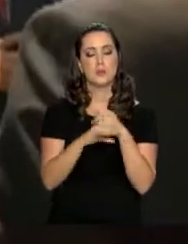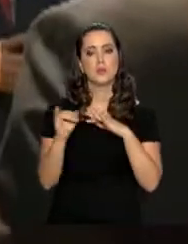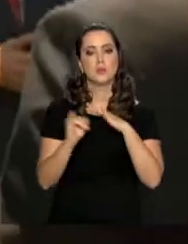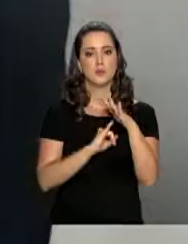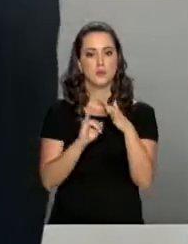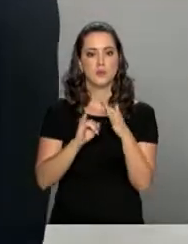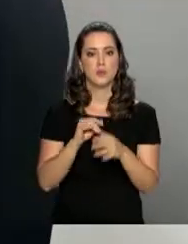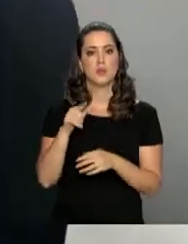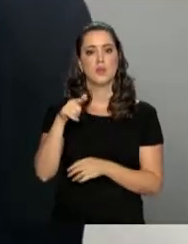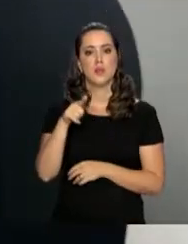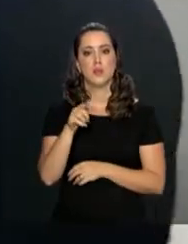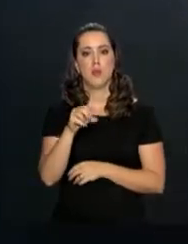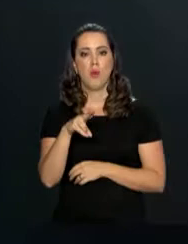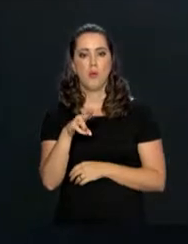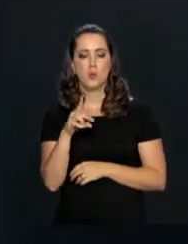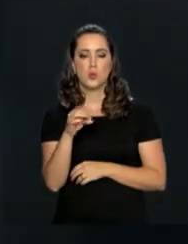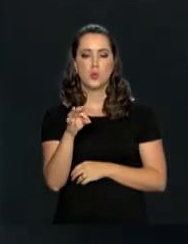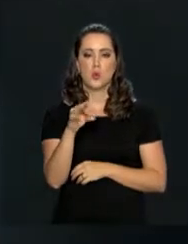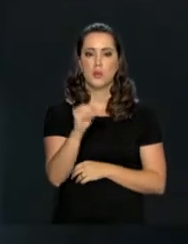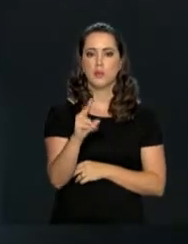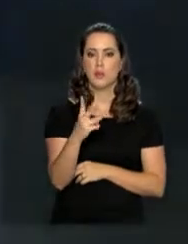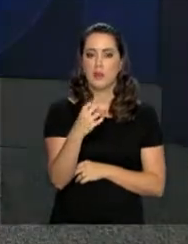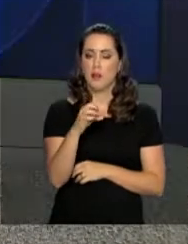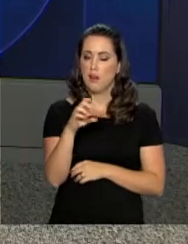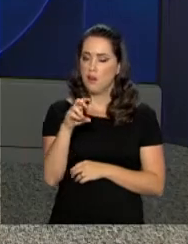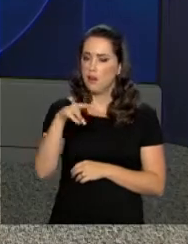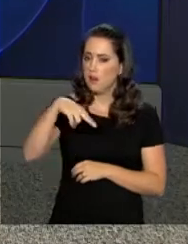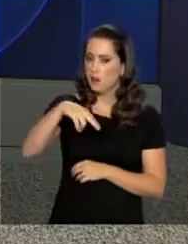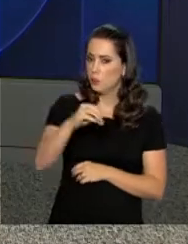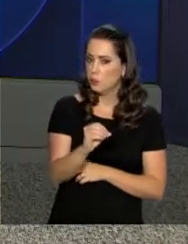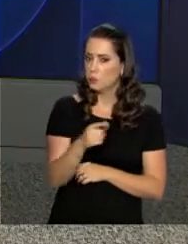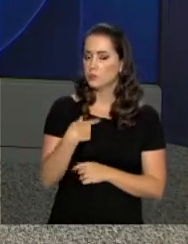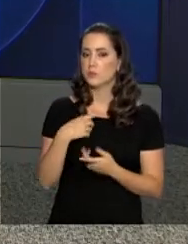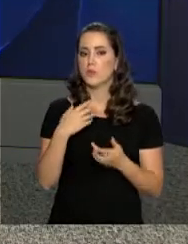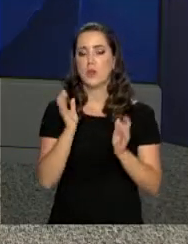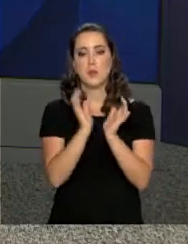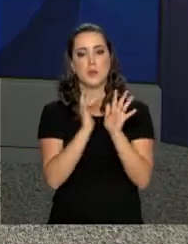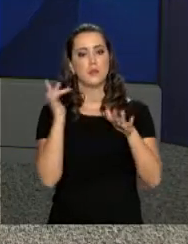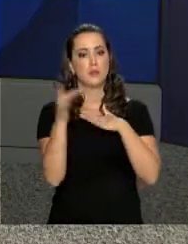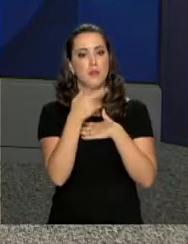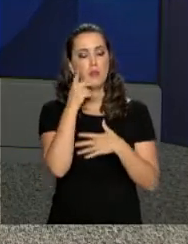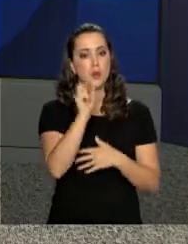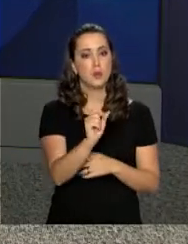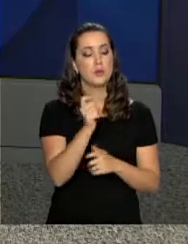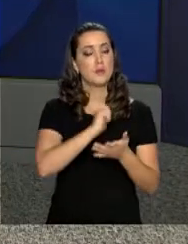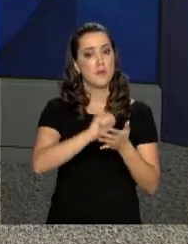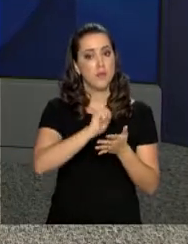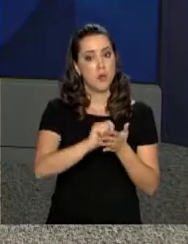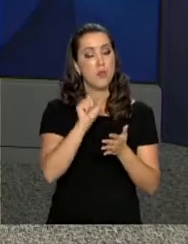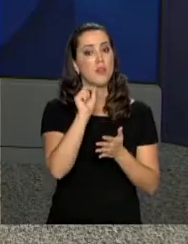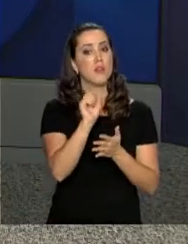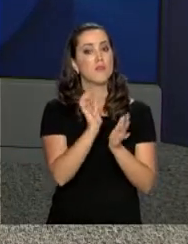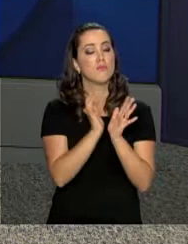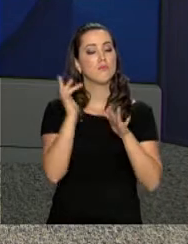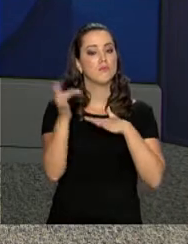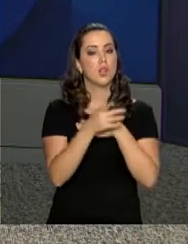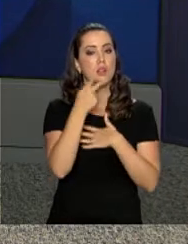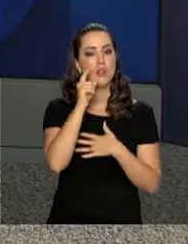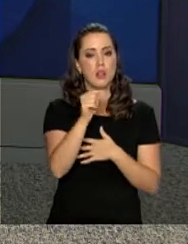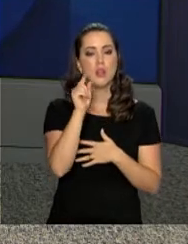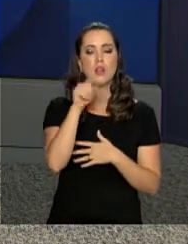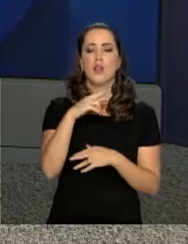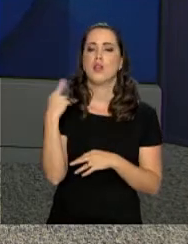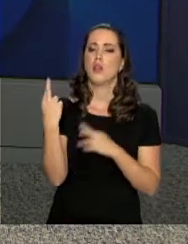Segurança Institucional, general Augusto Heleno. Pelas redes sociais, Bolton escreveu que a reunião com o presidente eleito foi